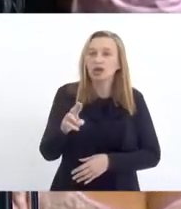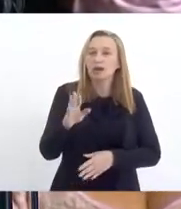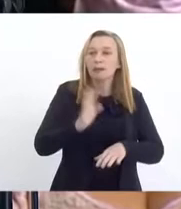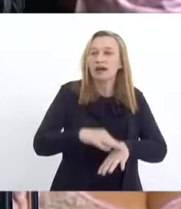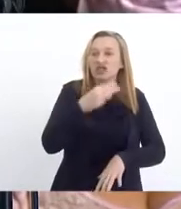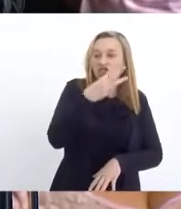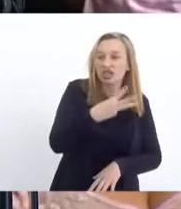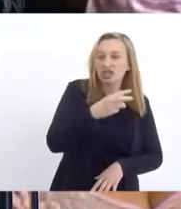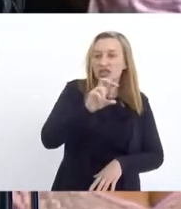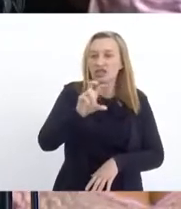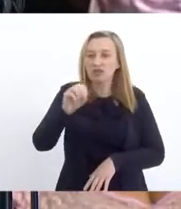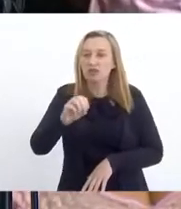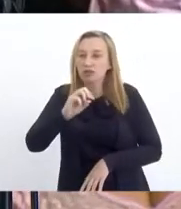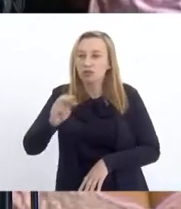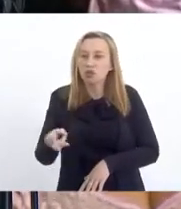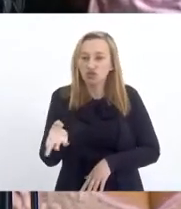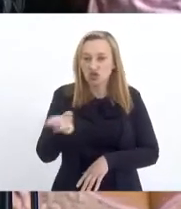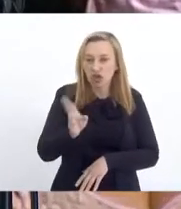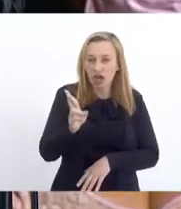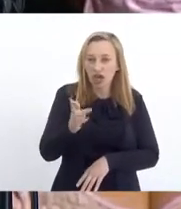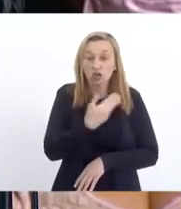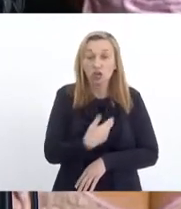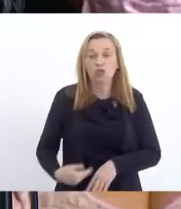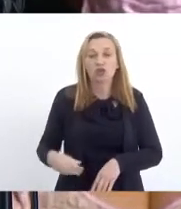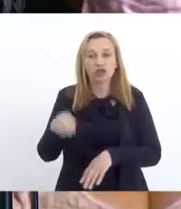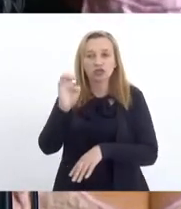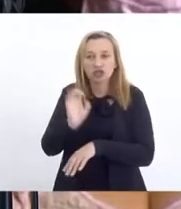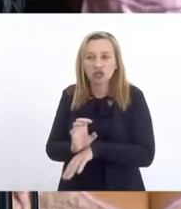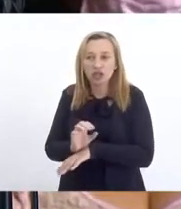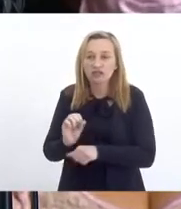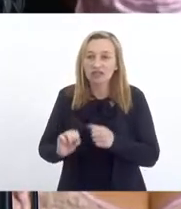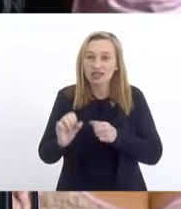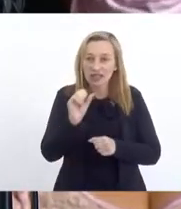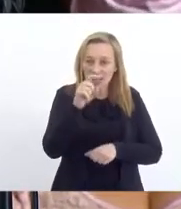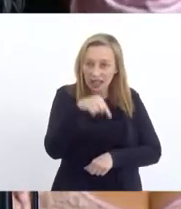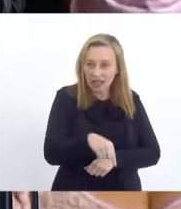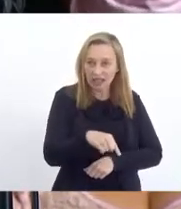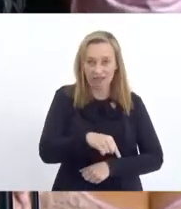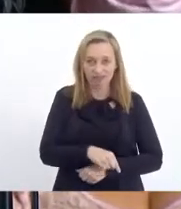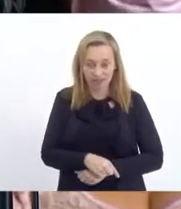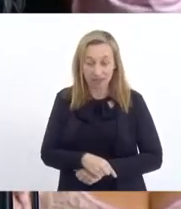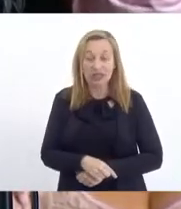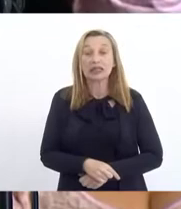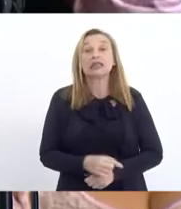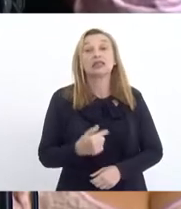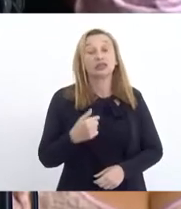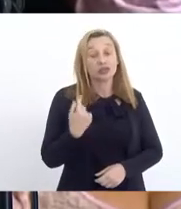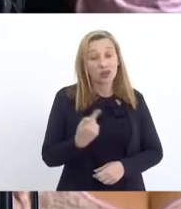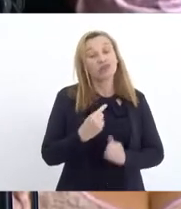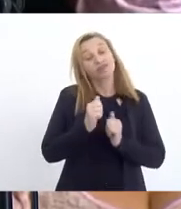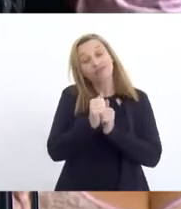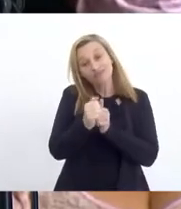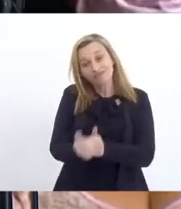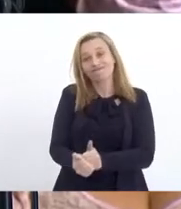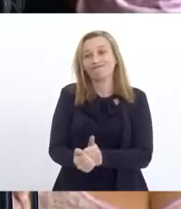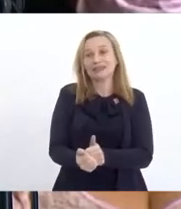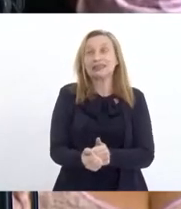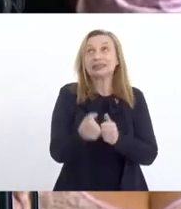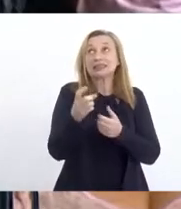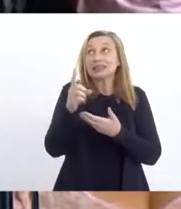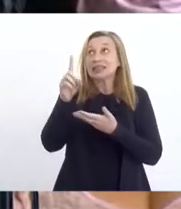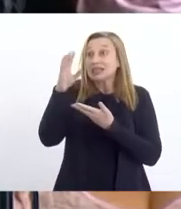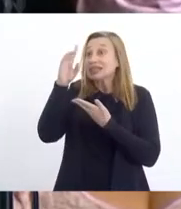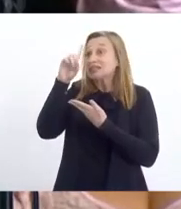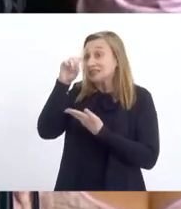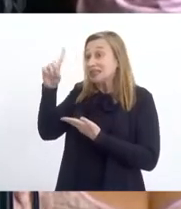milhões de reais que o governo do Estado vai fazer aqui na nossa região, e a gente está por dentro, está acompanhando, e se Deus quiser,